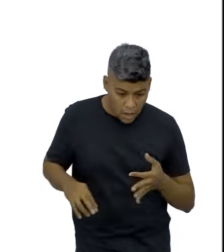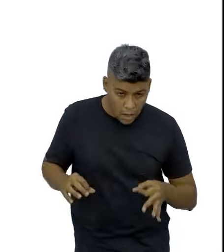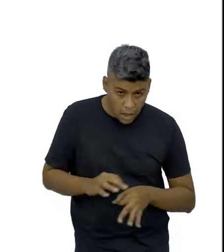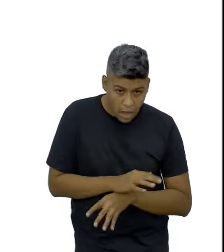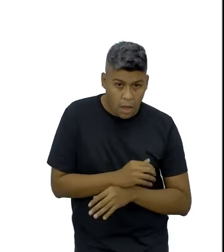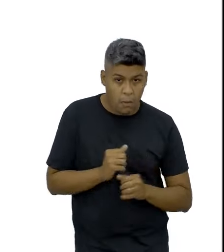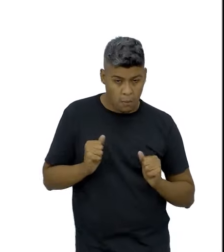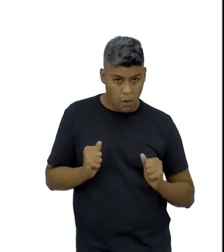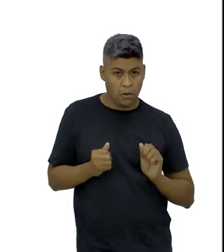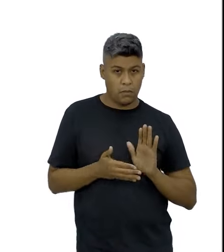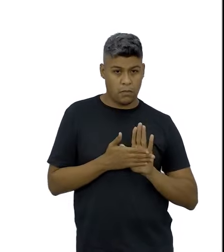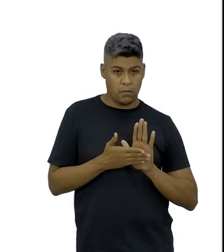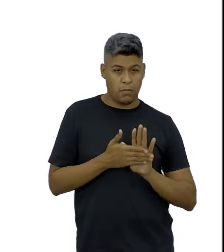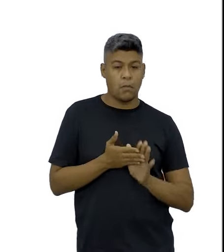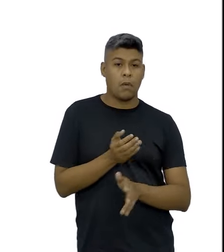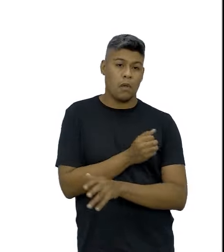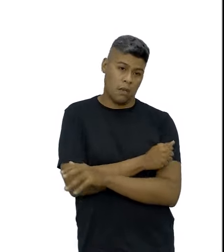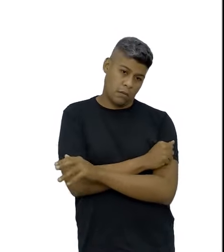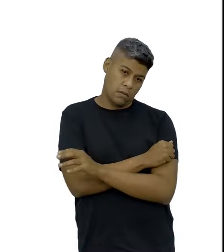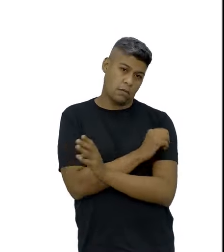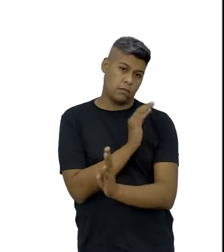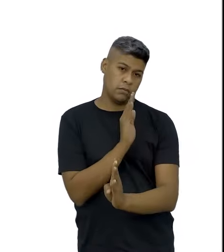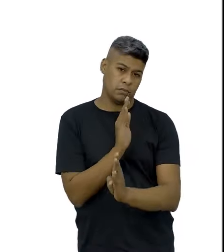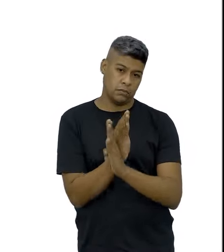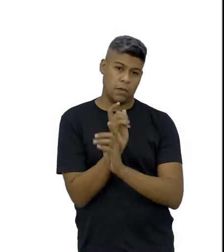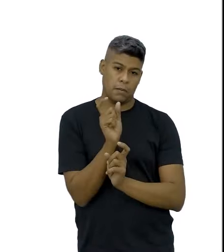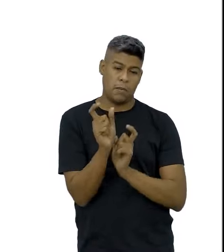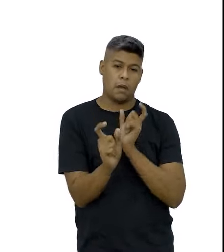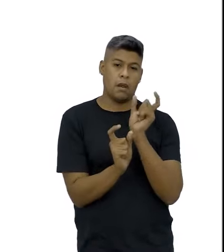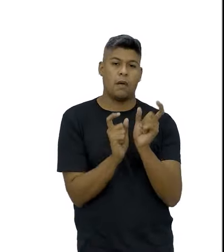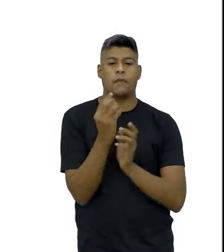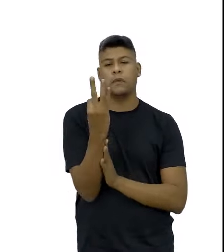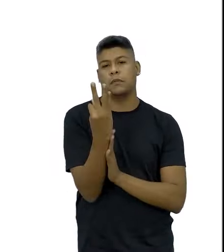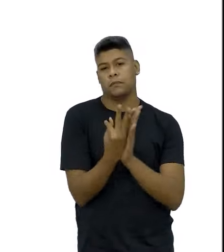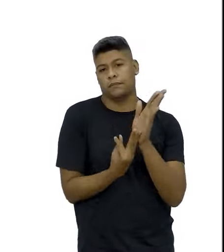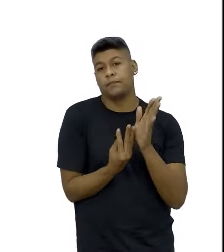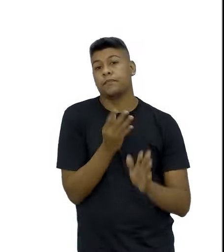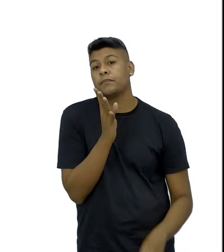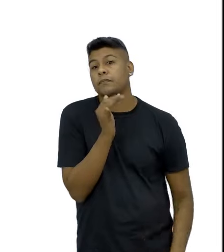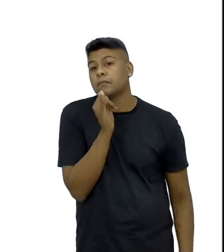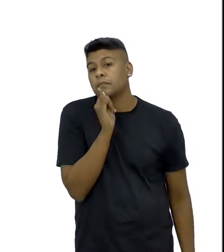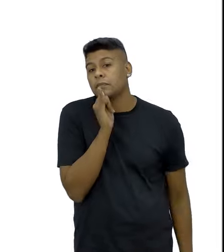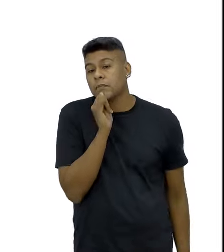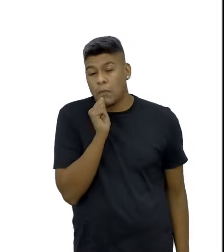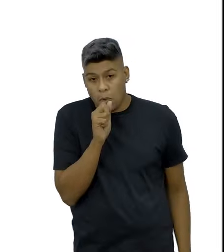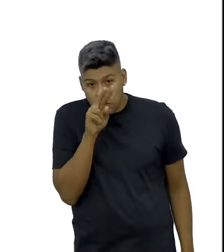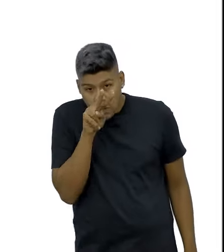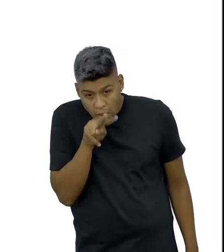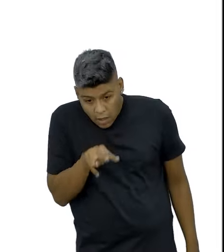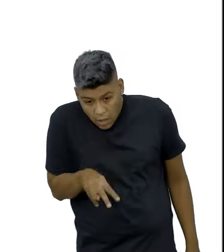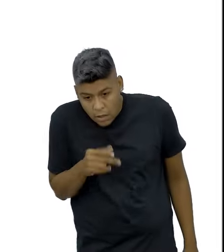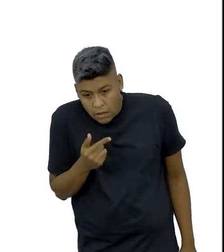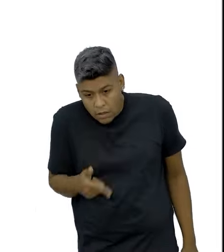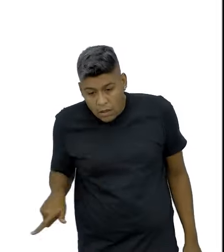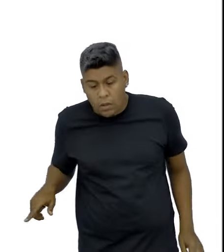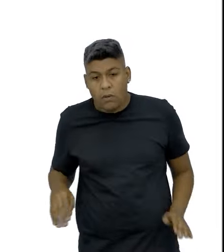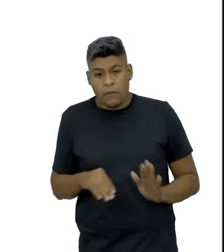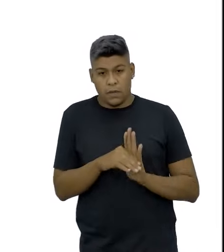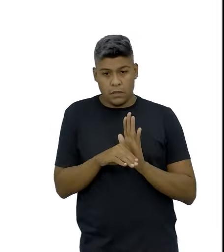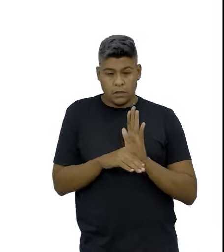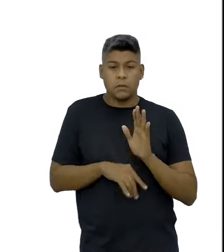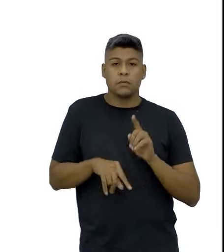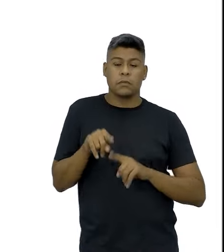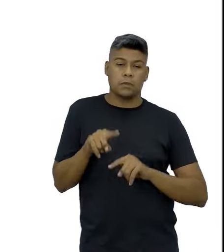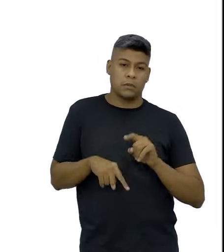podemos propor aos estudantes que localizem palavras no texto. Por exemplo, podemos ler novamente a lista de materiais fora